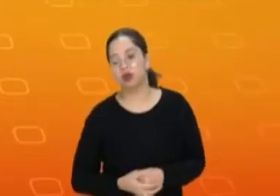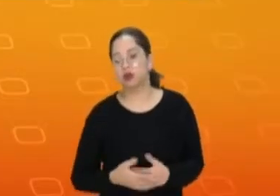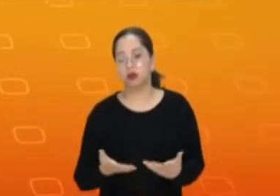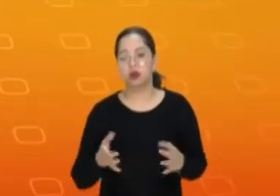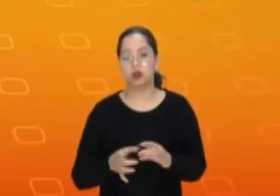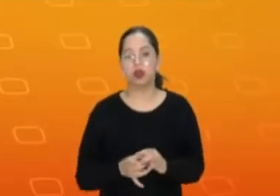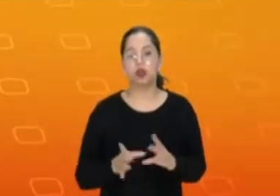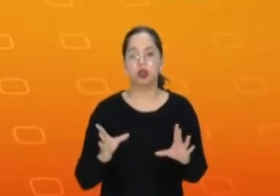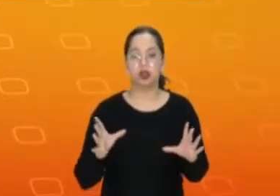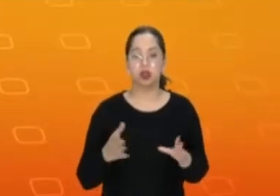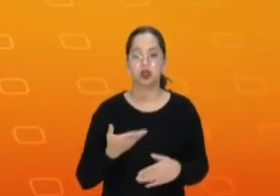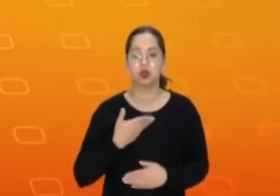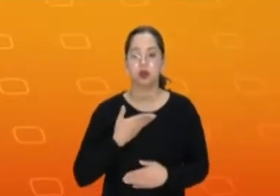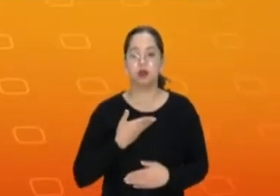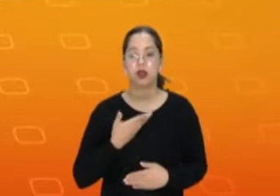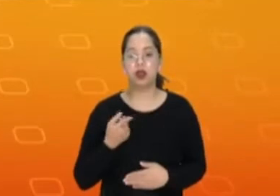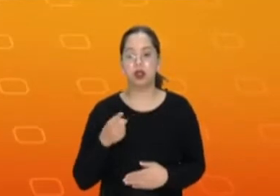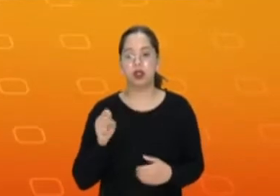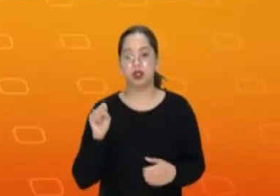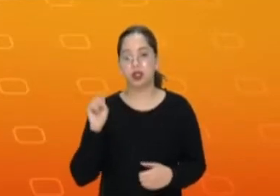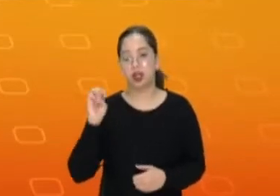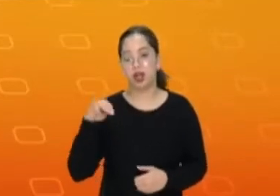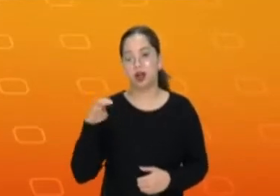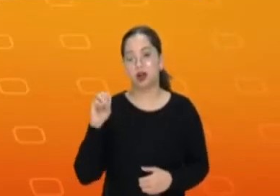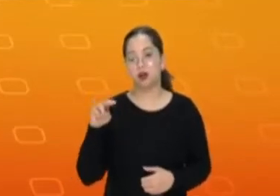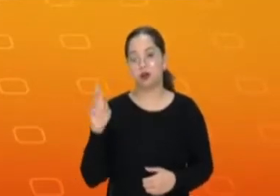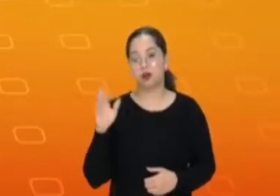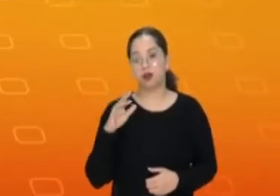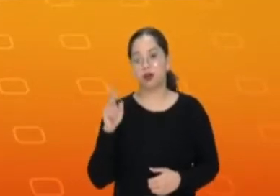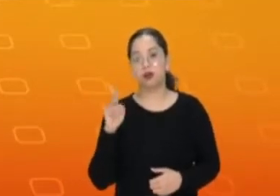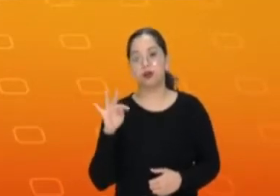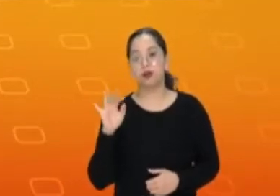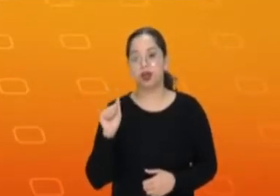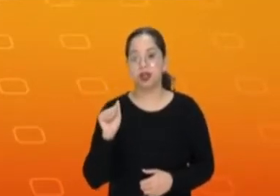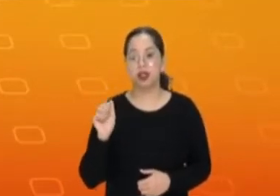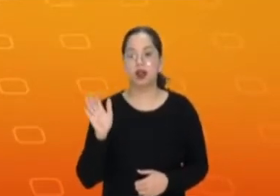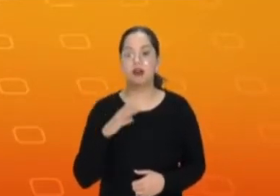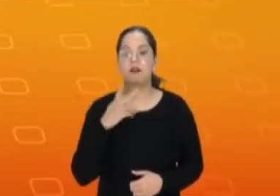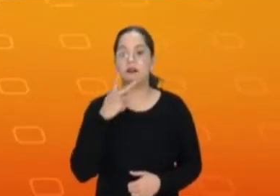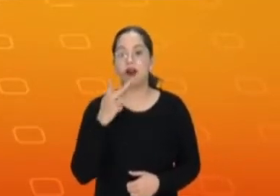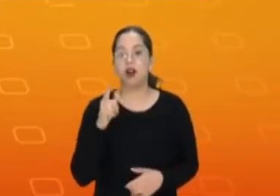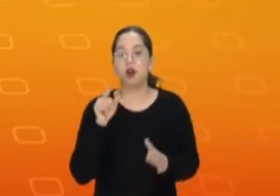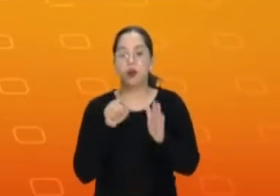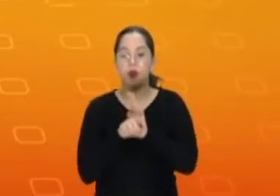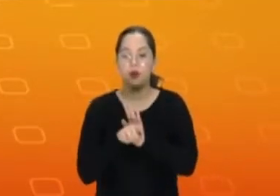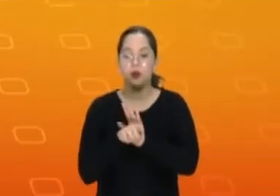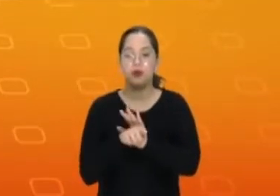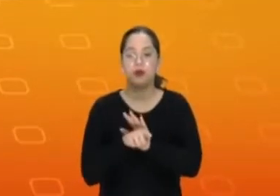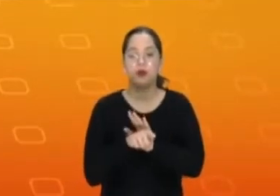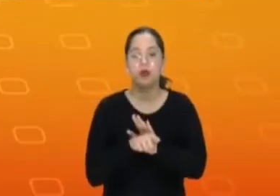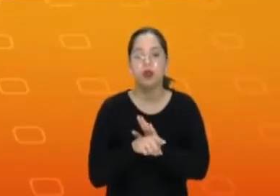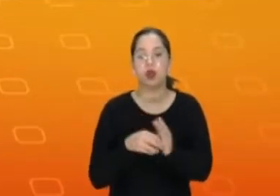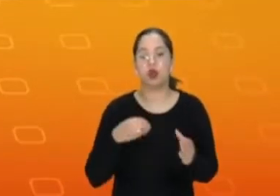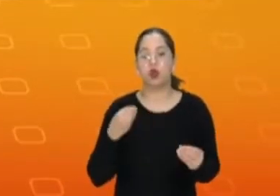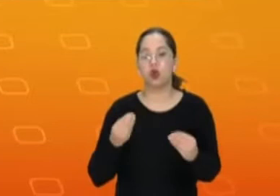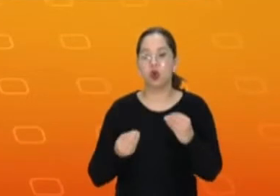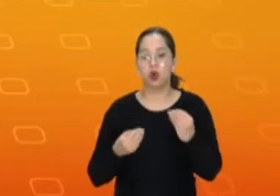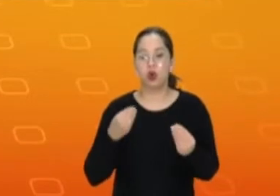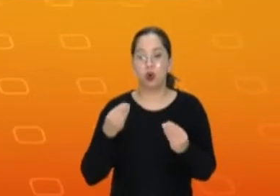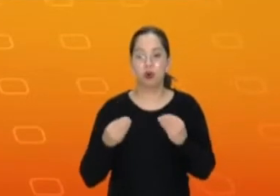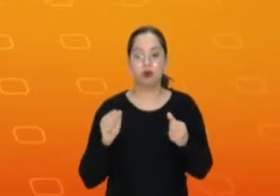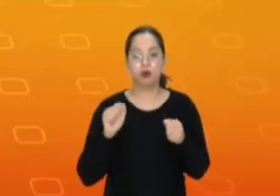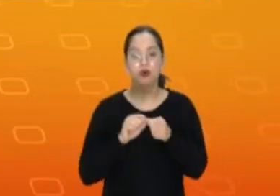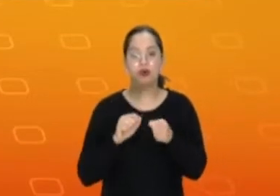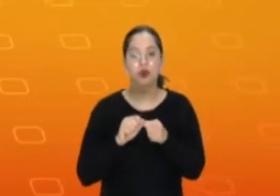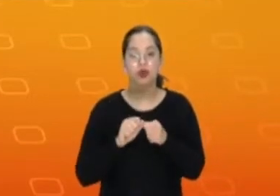mas o grande amigo aqui, Simon Pita, perguntou como estão fazendo com relação à integração